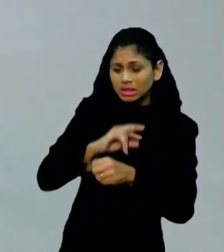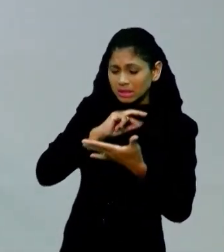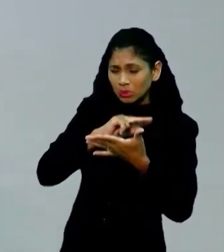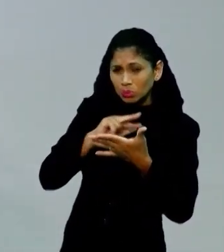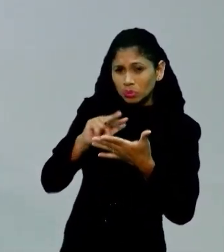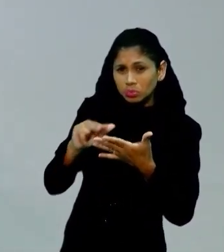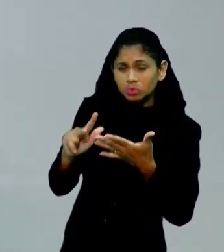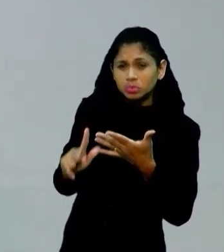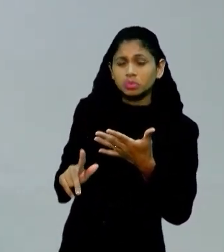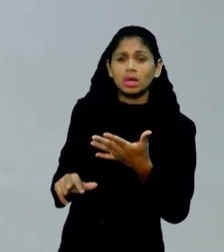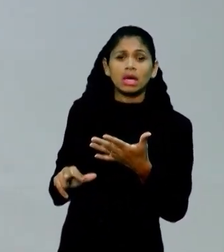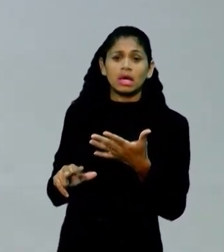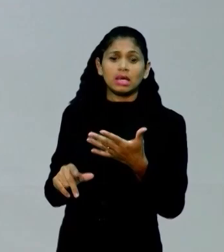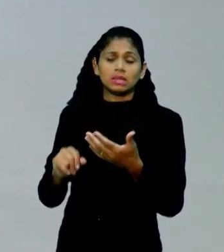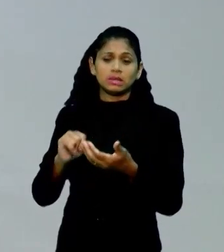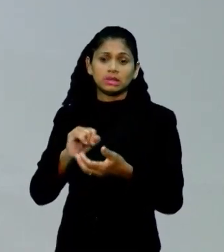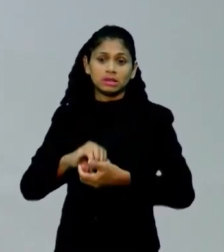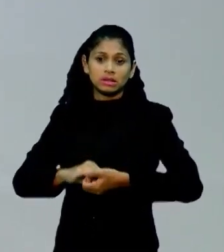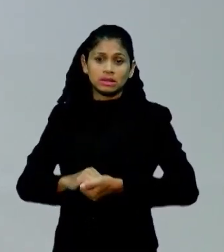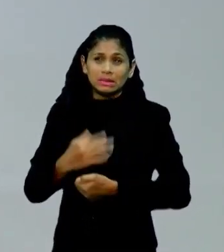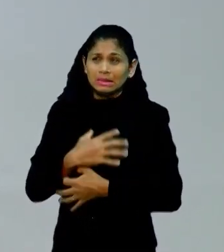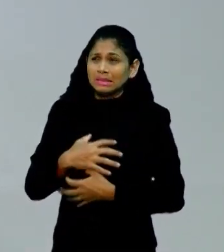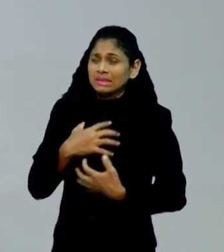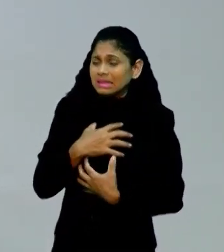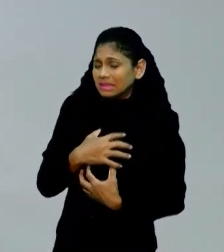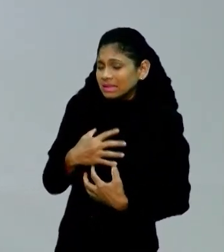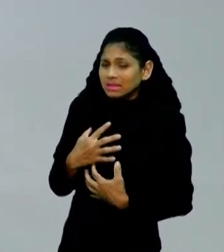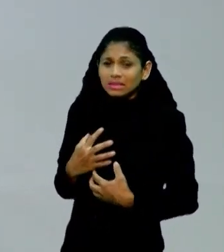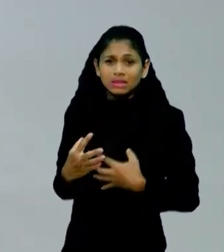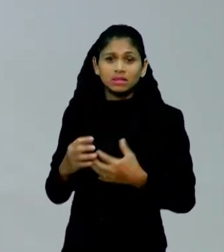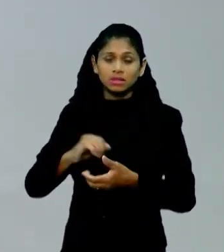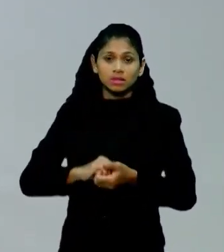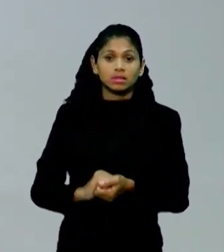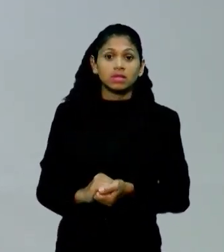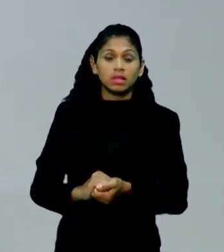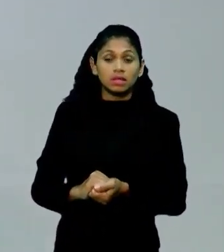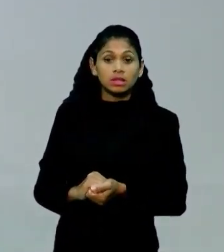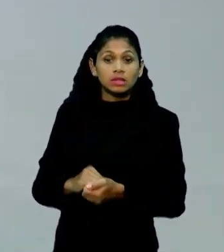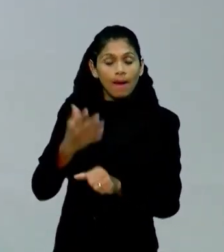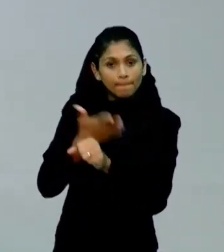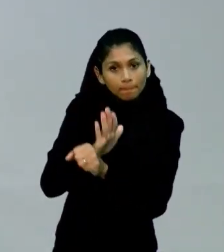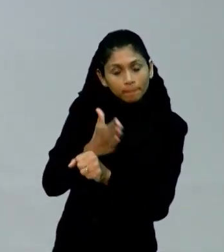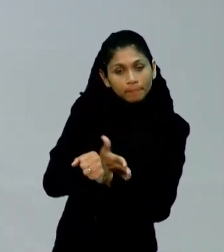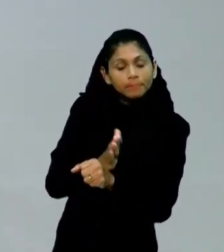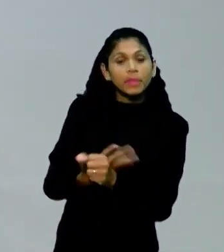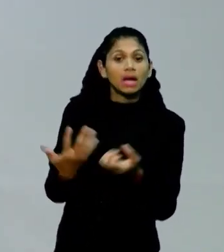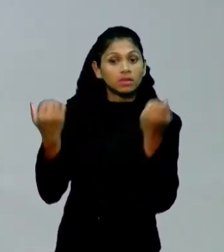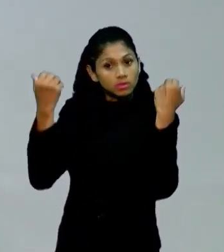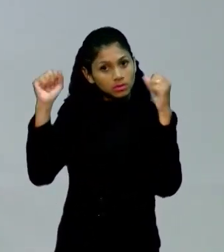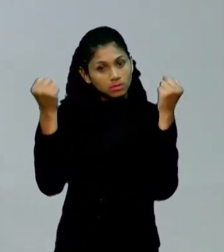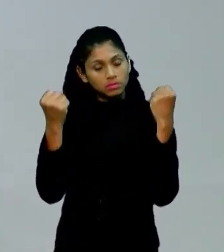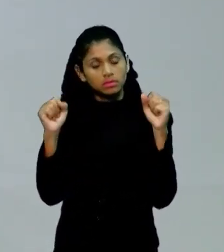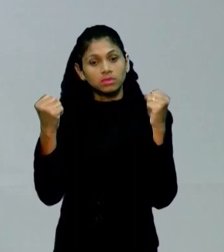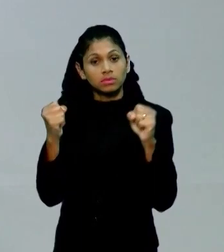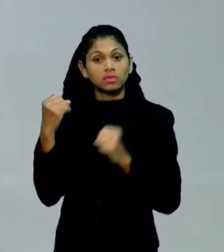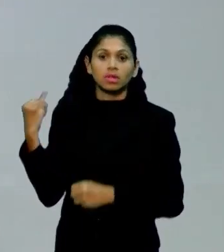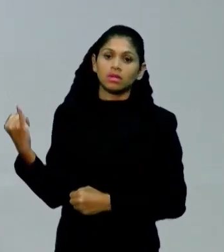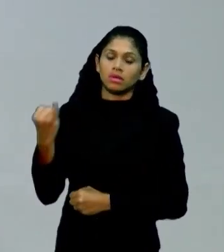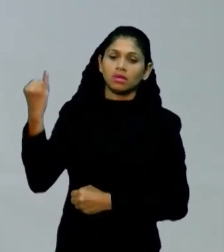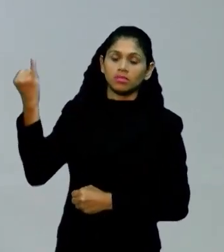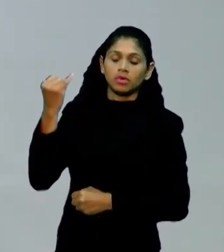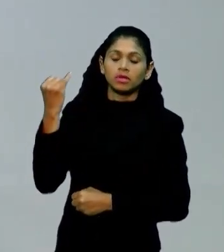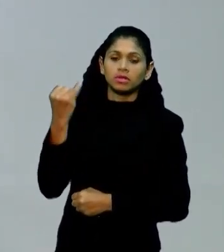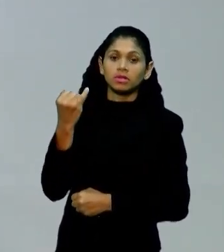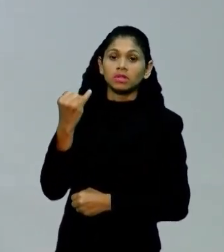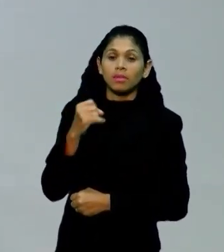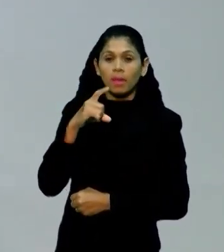depressão ansiedade e a prática de atividade física é apenas um uma possibilidade um direcionamento pra gente eh prevenir e